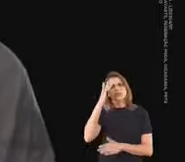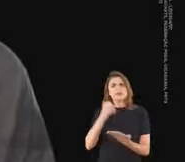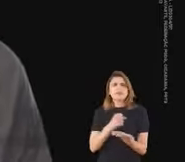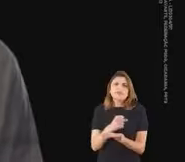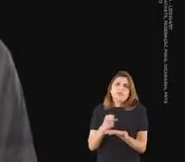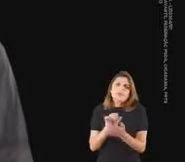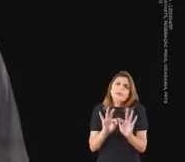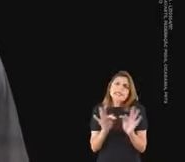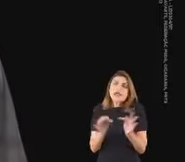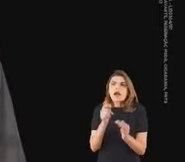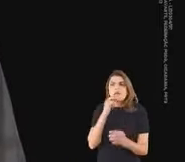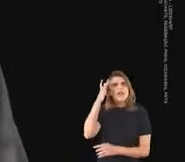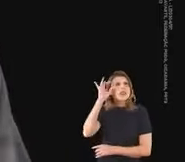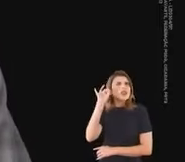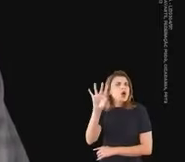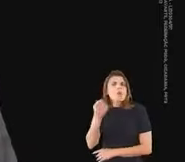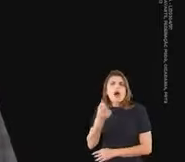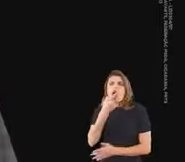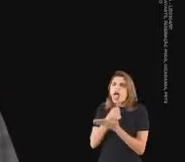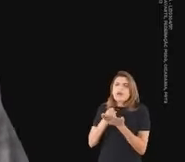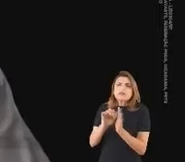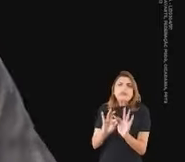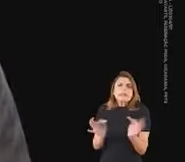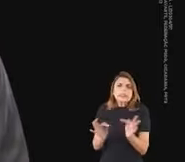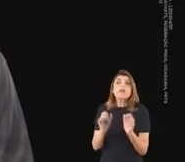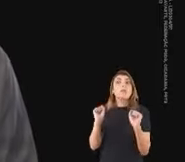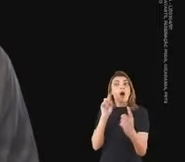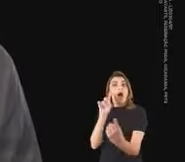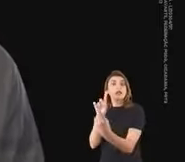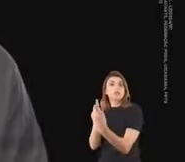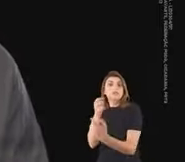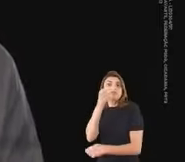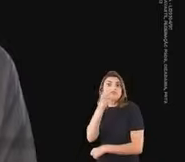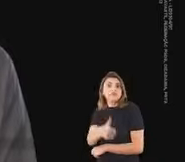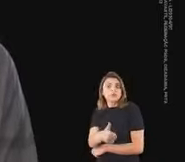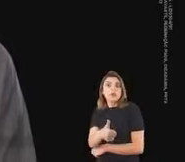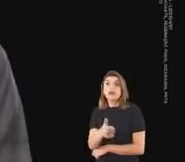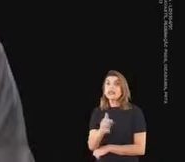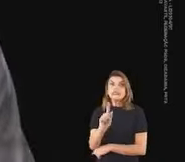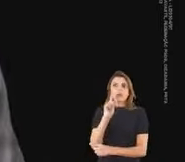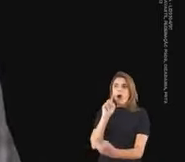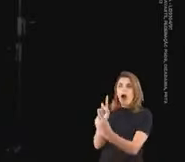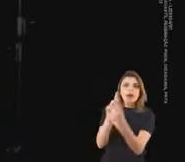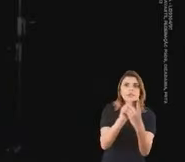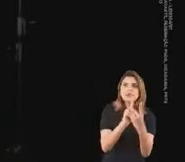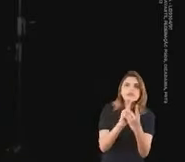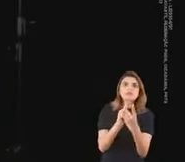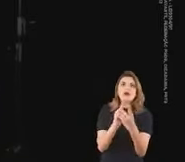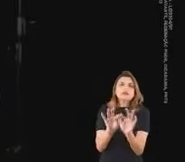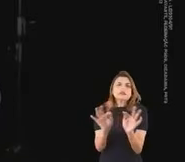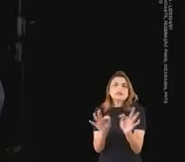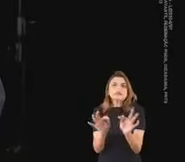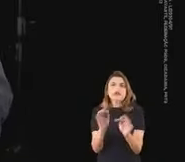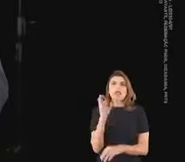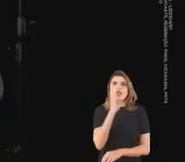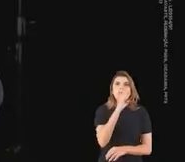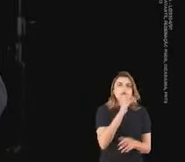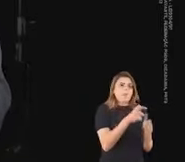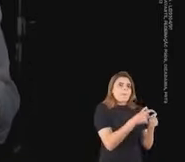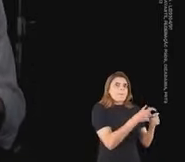dor de cabeça, uma pressão alta, que um remédio simples, ele cuida. Quando a gente não faz investimento na atenção básica, o que acontece?